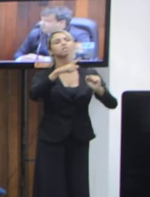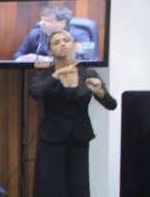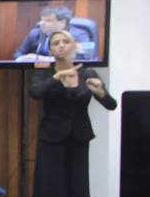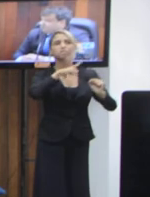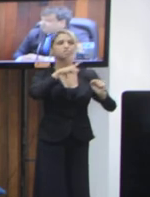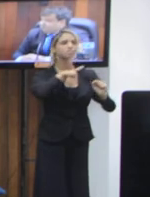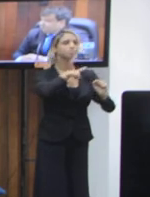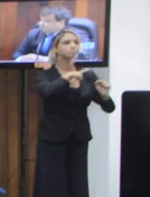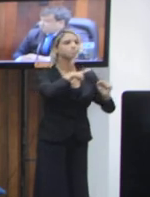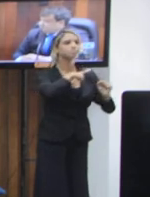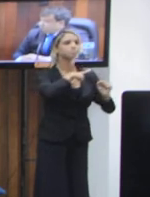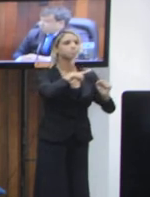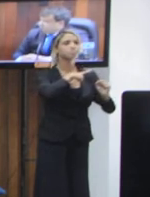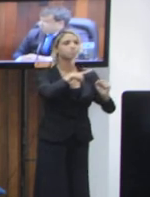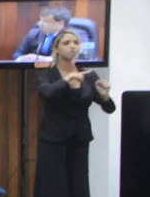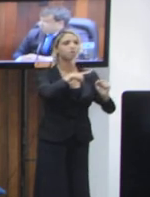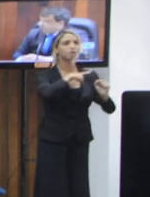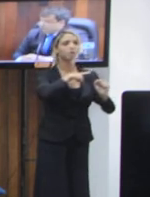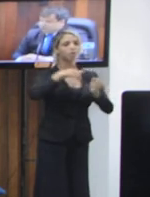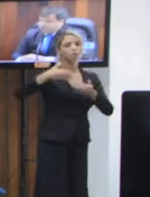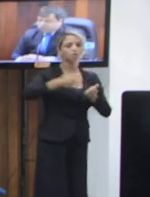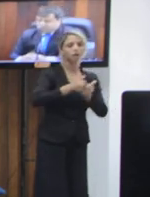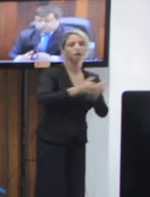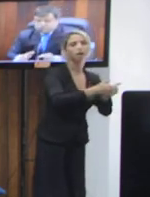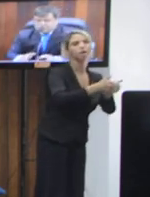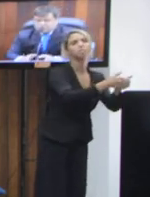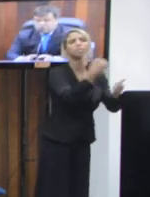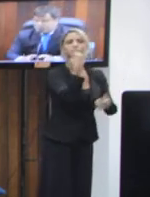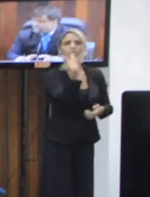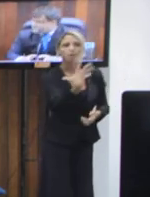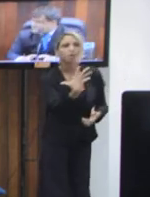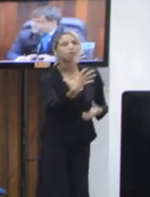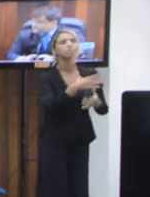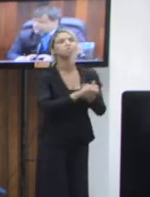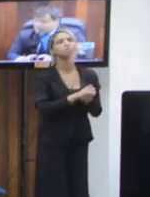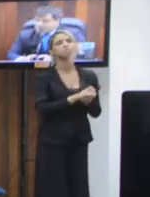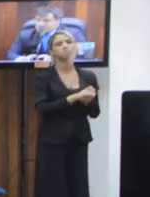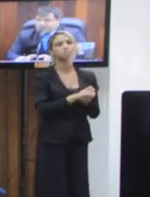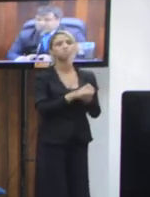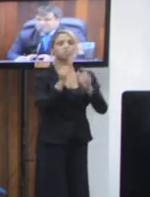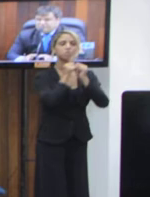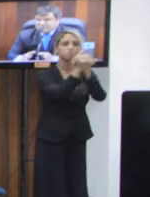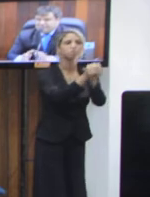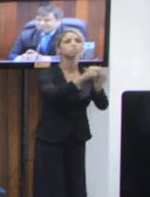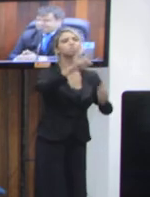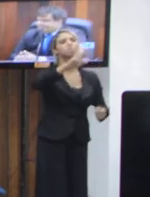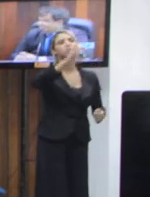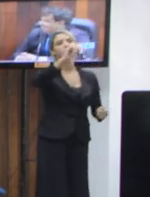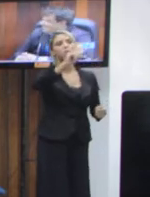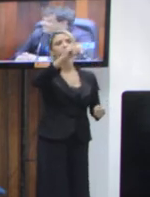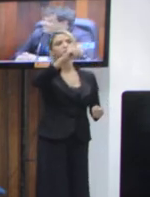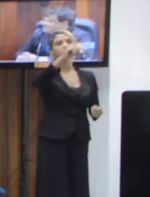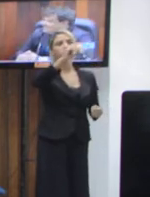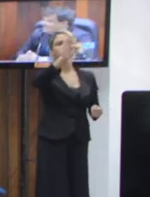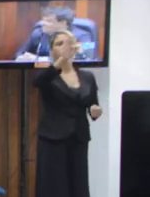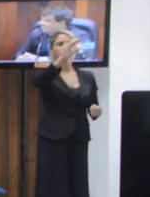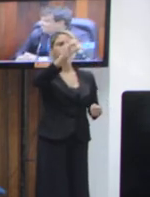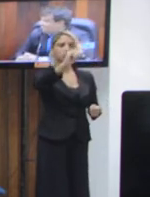maneira, junto com o Rodolfo, junto com a Ione,